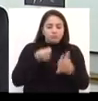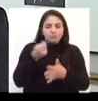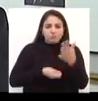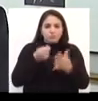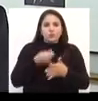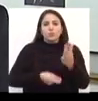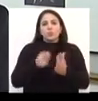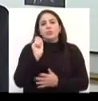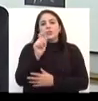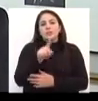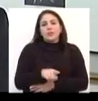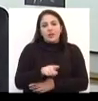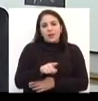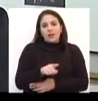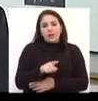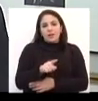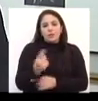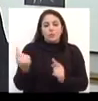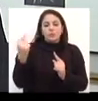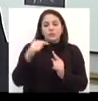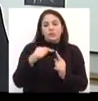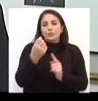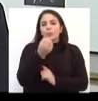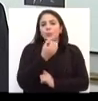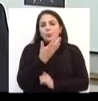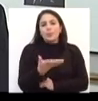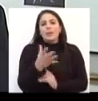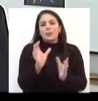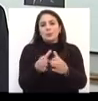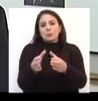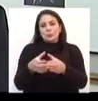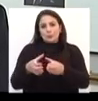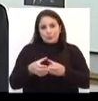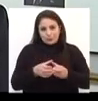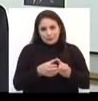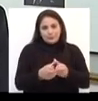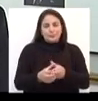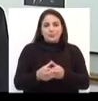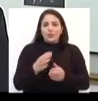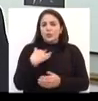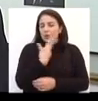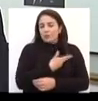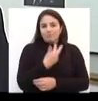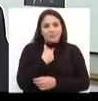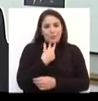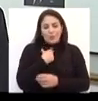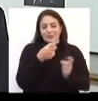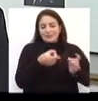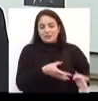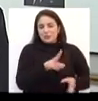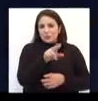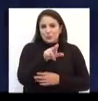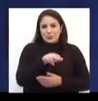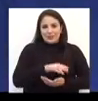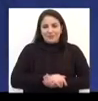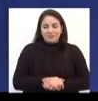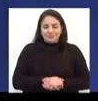que for em prol do bem comum e do bem coletivo, a gente não pode desistir